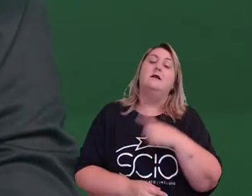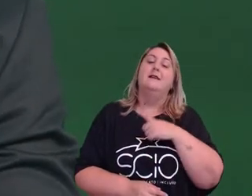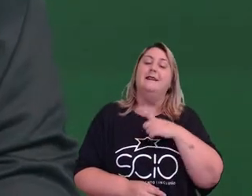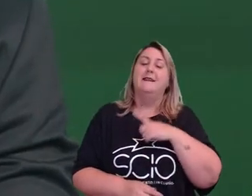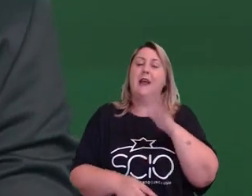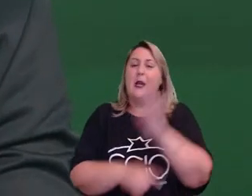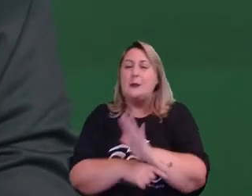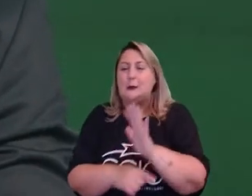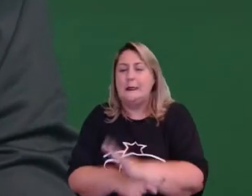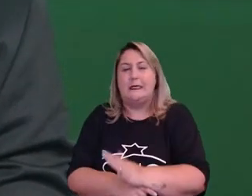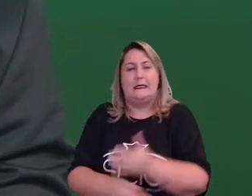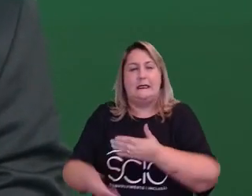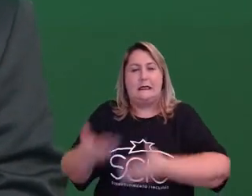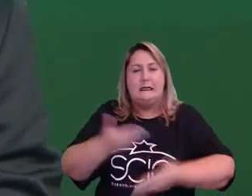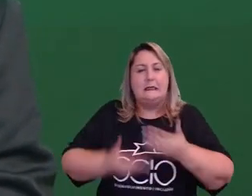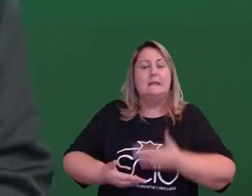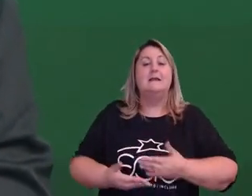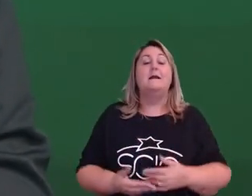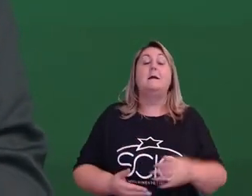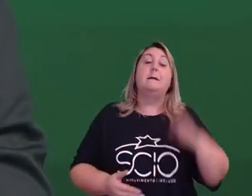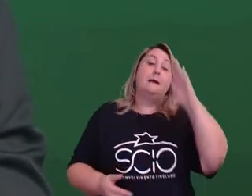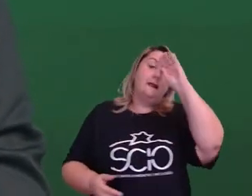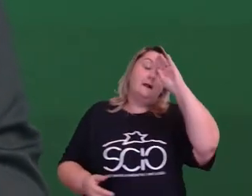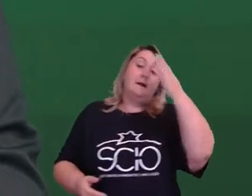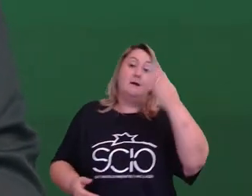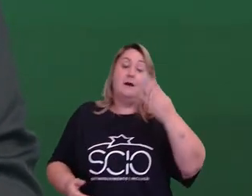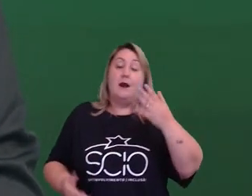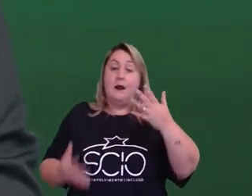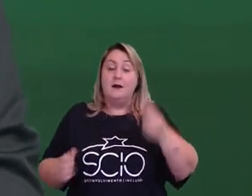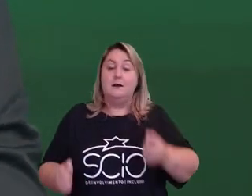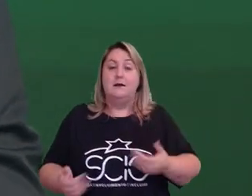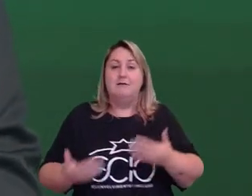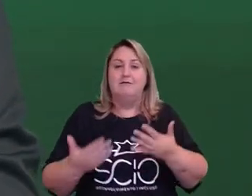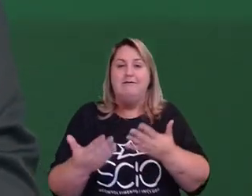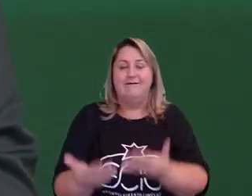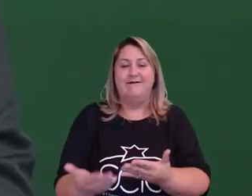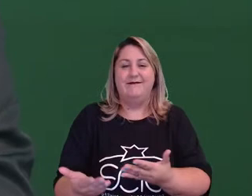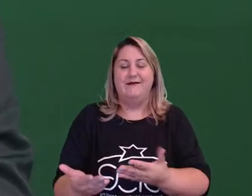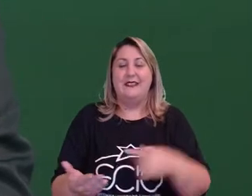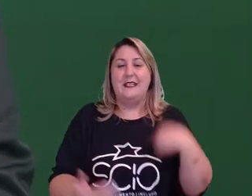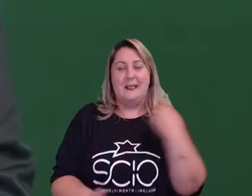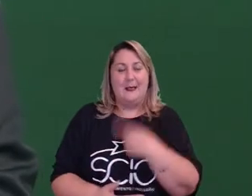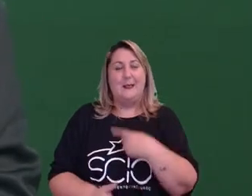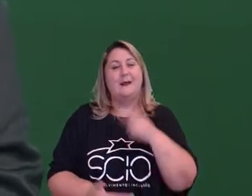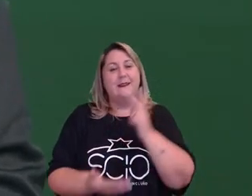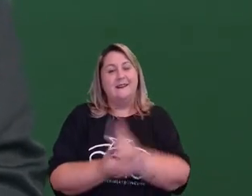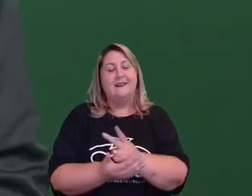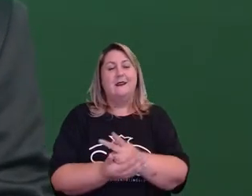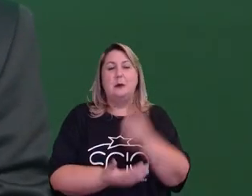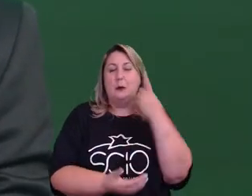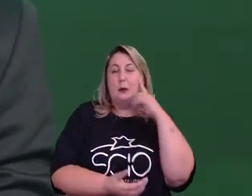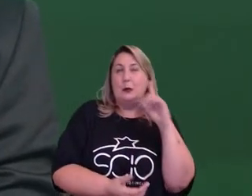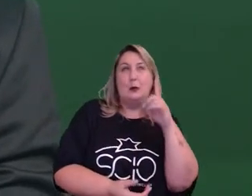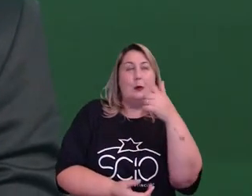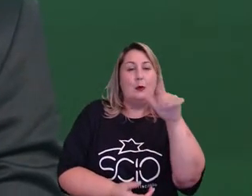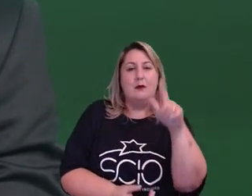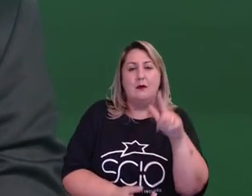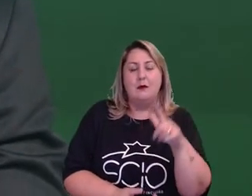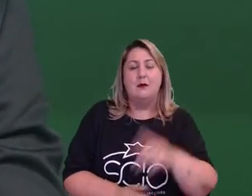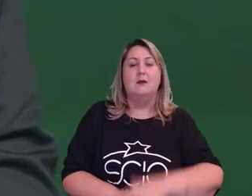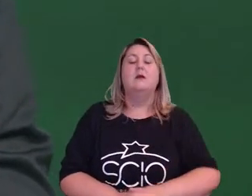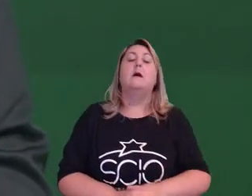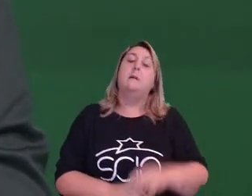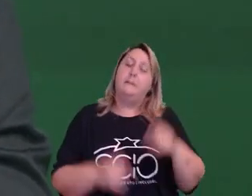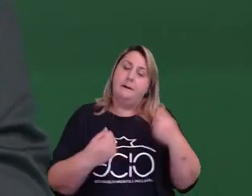sendo solidário e principalmente estendendo a mão, porque todos nós sempre, um dia ou outro, uma hora ou